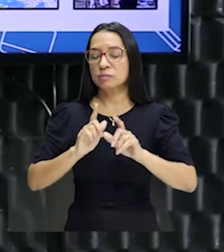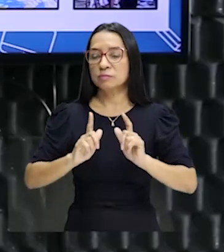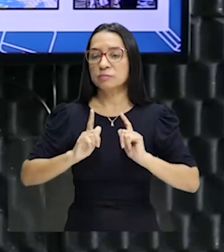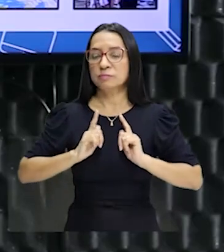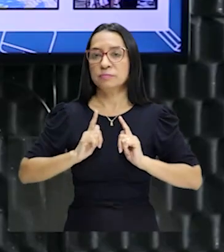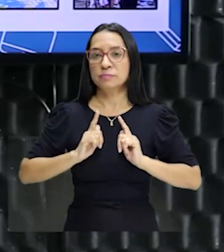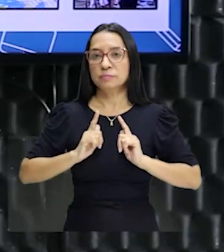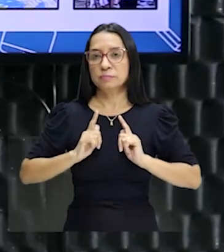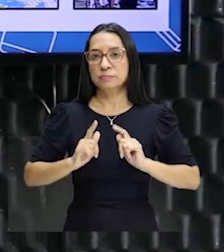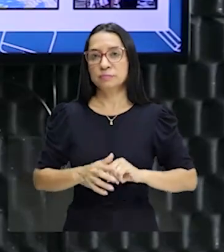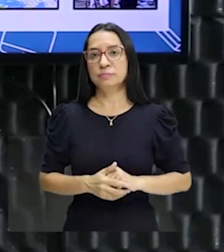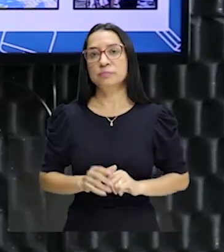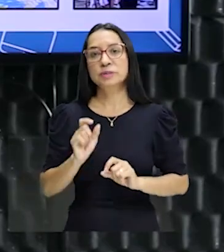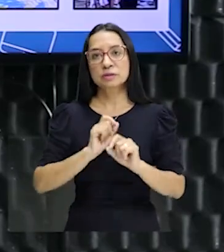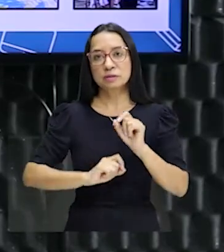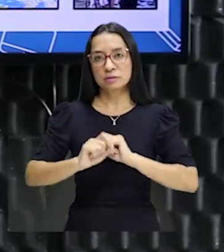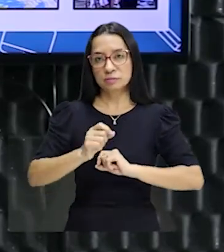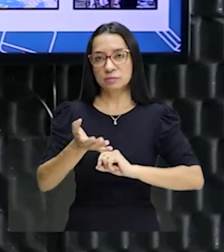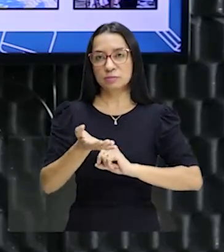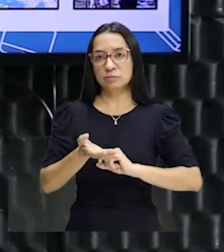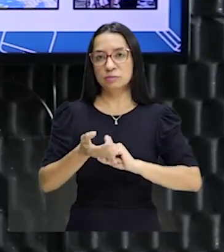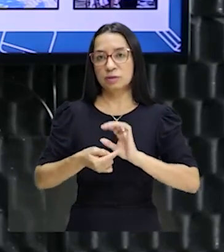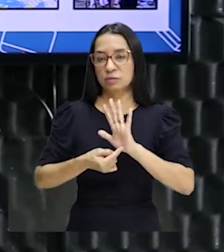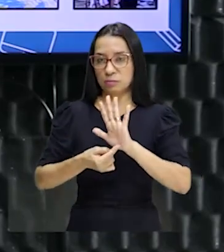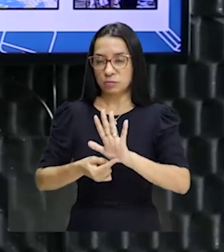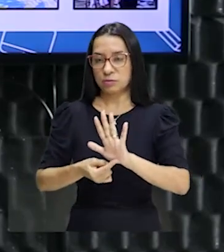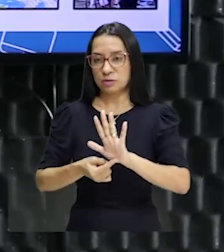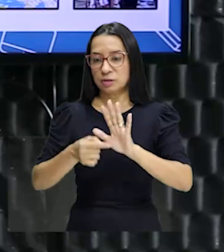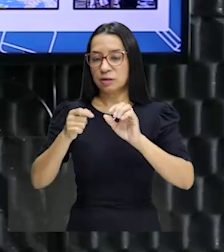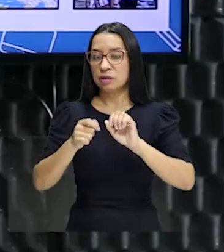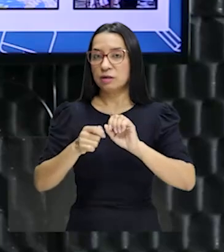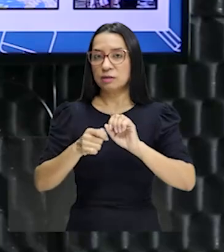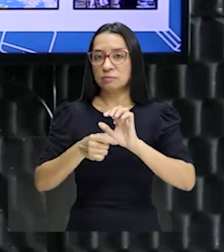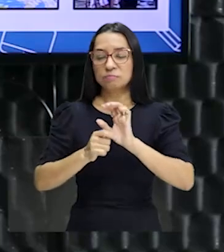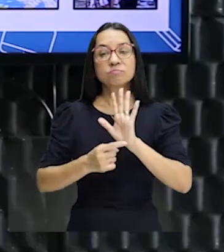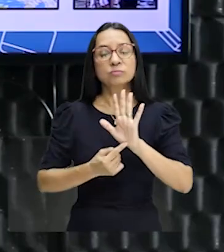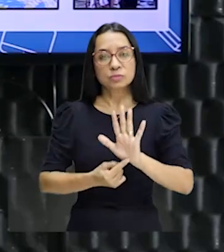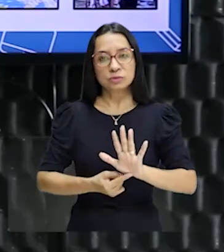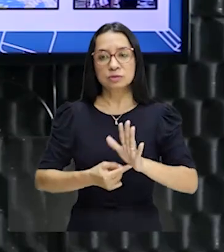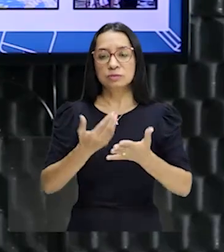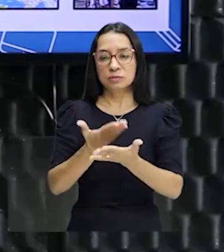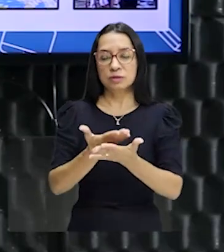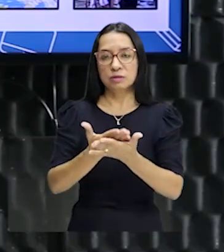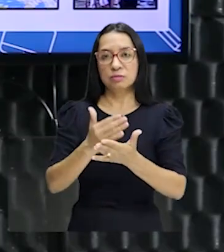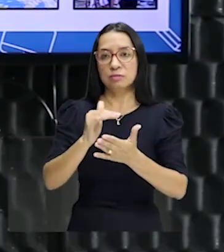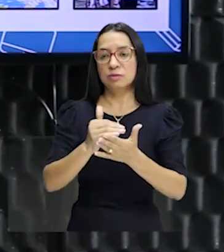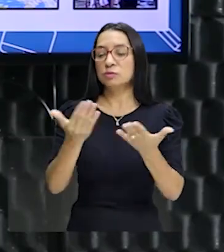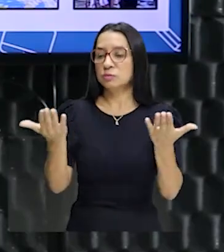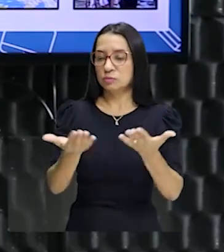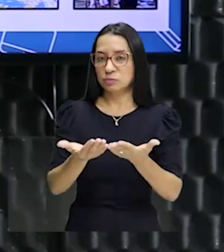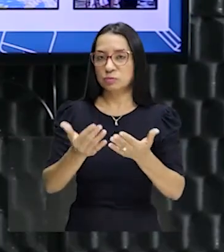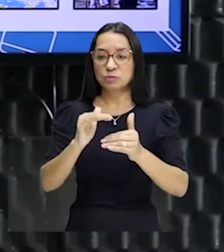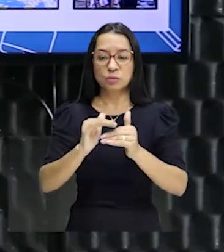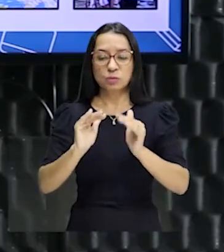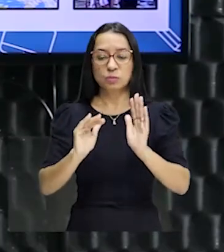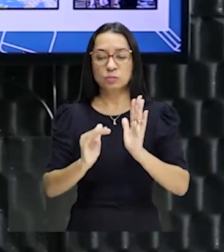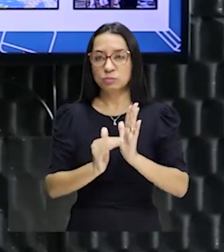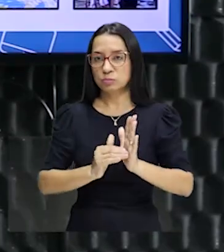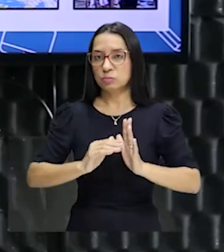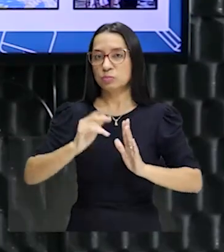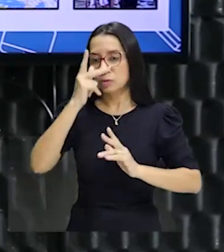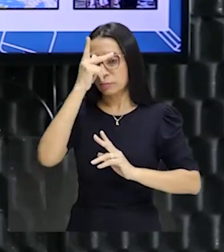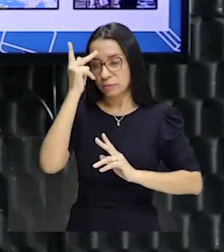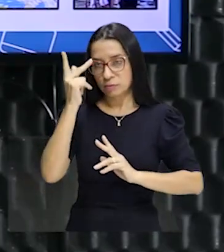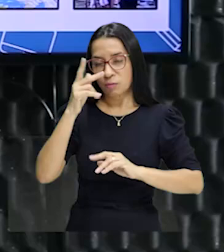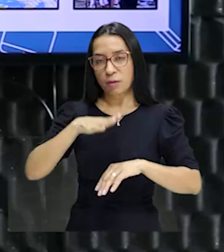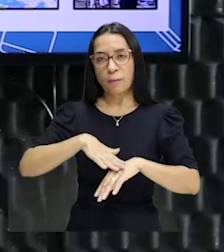descanso. Então é isso que eu quero enfatizar nessa nossa aula de hoje. Todo ser humano, por mais atarefado que